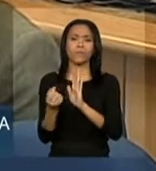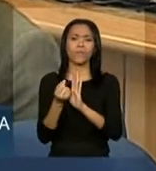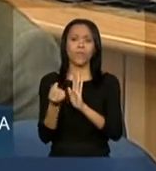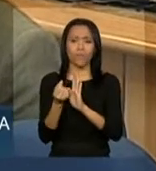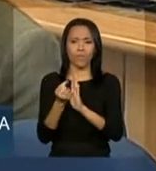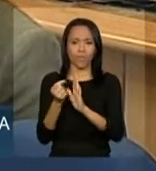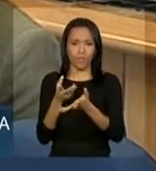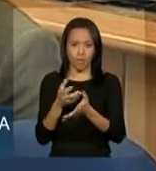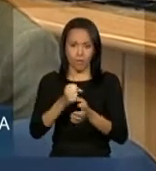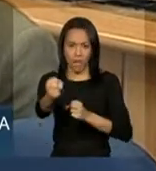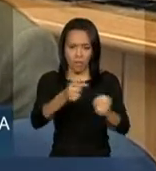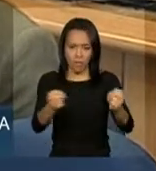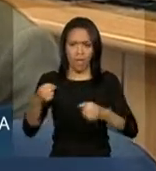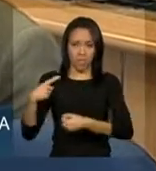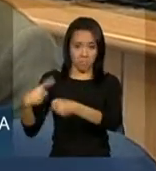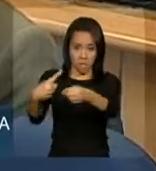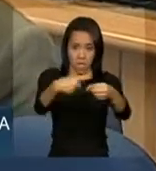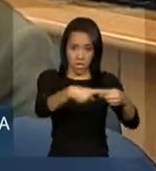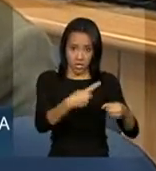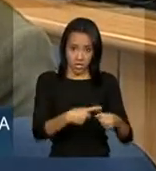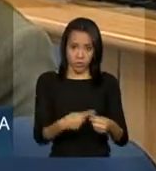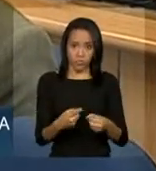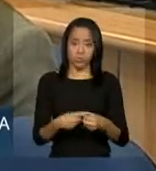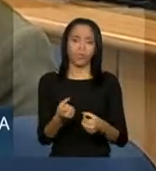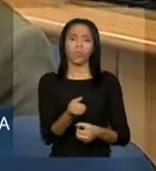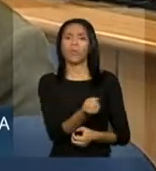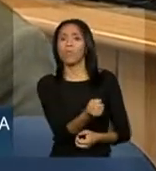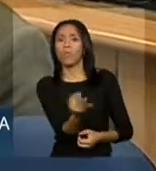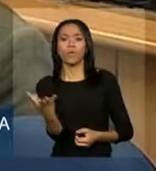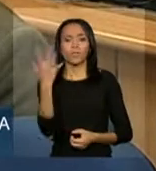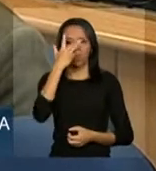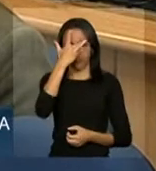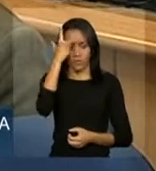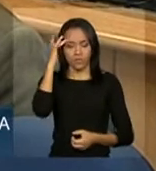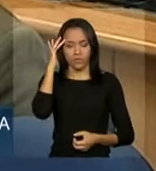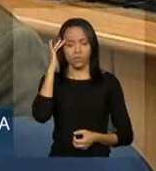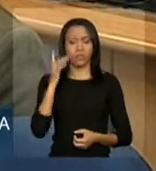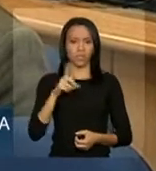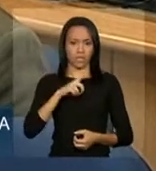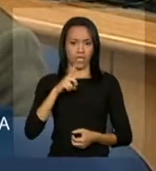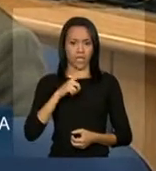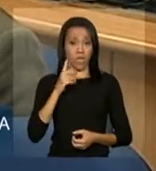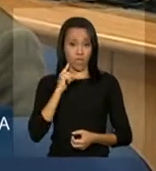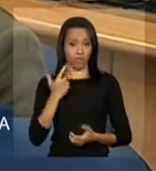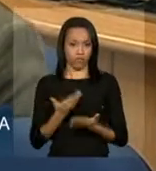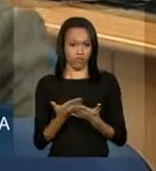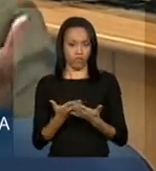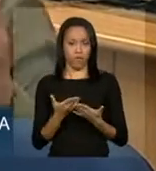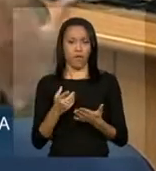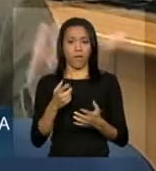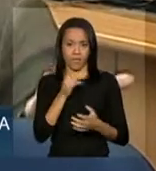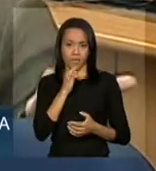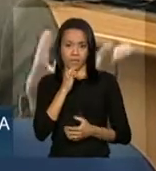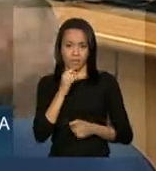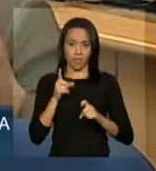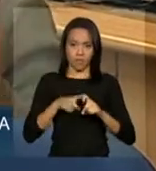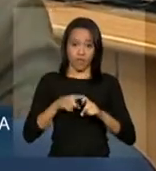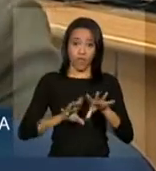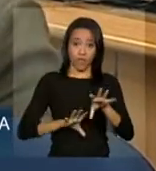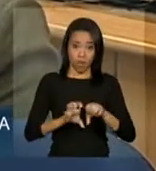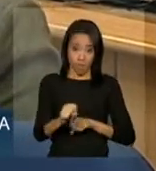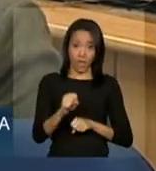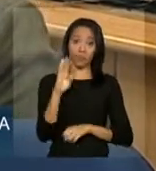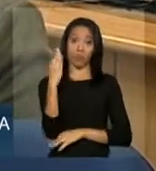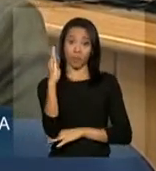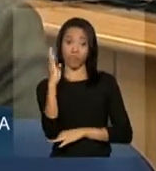habitante a gente deu uma olhada em alguns casos que tem estud tem médico que é por exemplo formado na Bolívia Mas